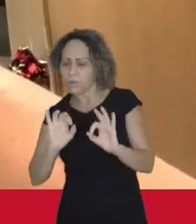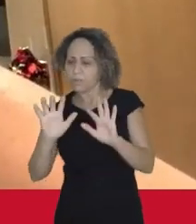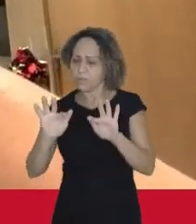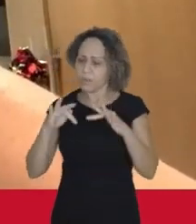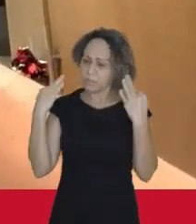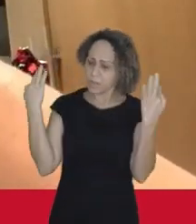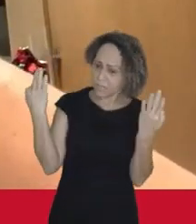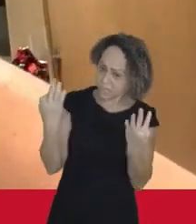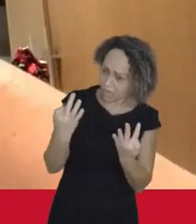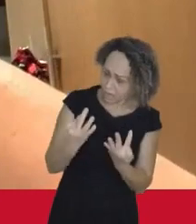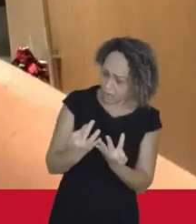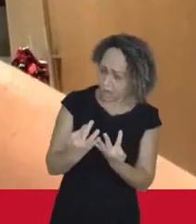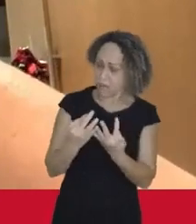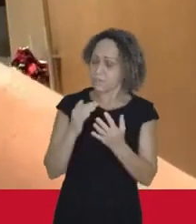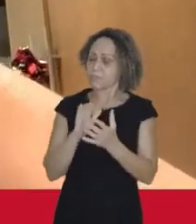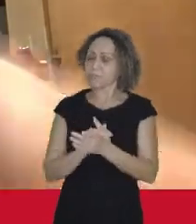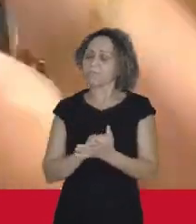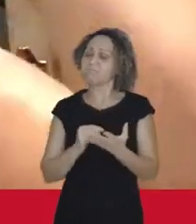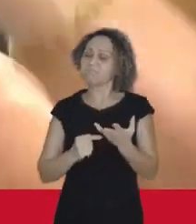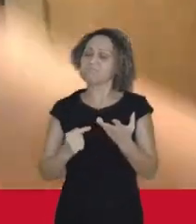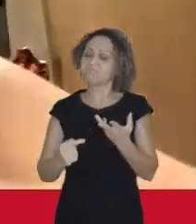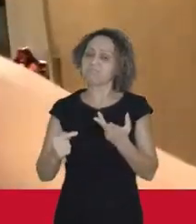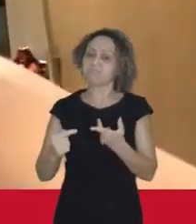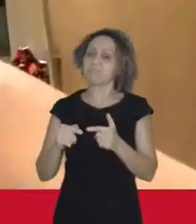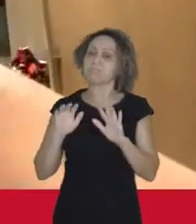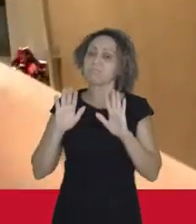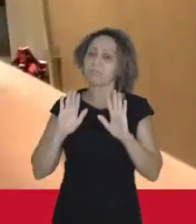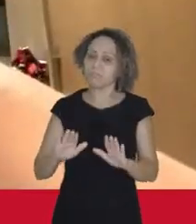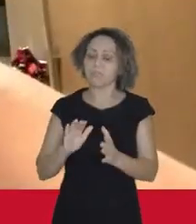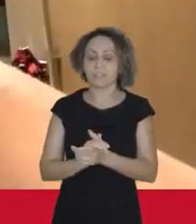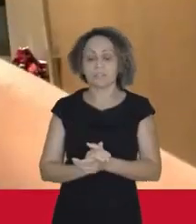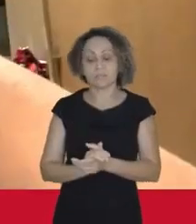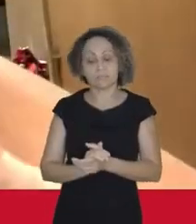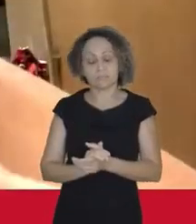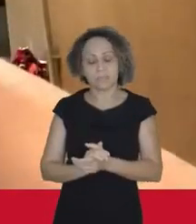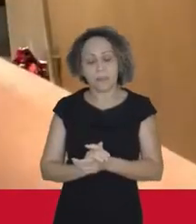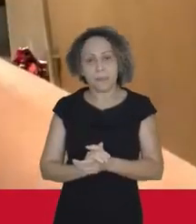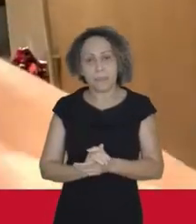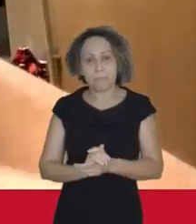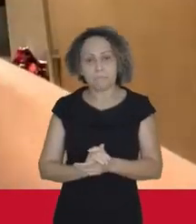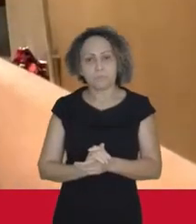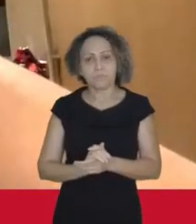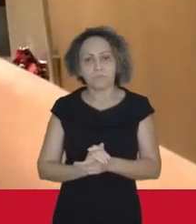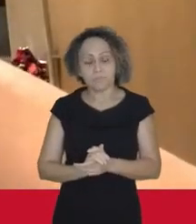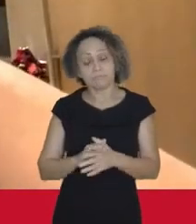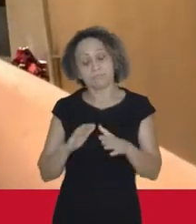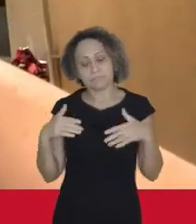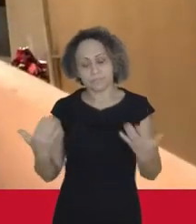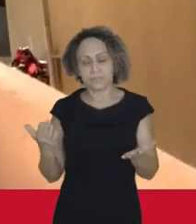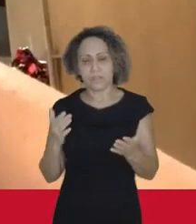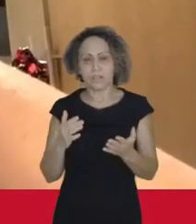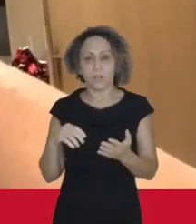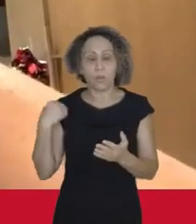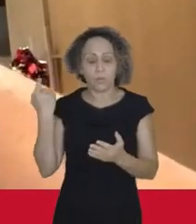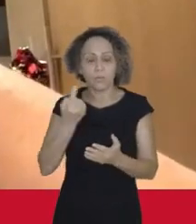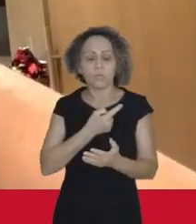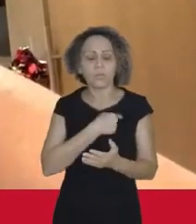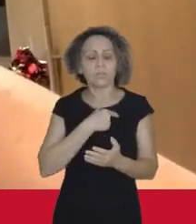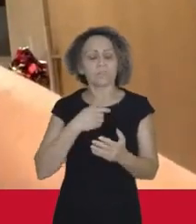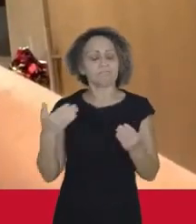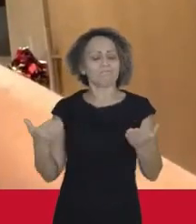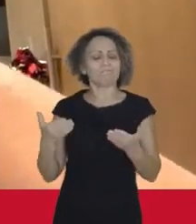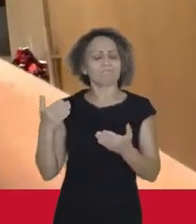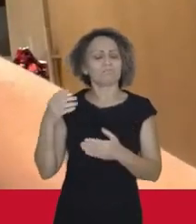reprodução assistida, enfim, isso permeia toda a Convenção. No entanto, a gente